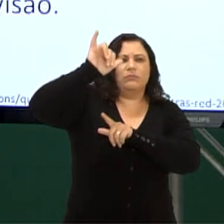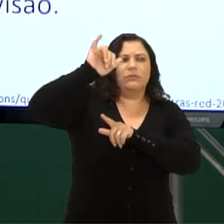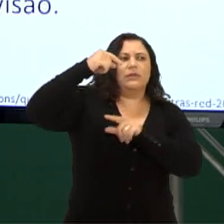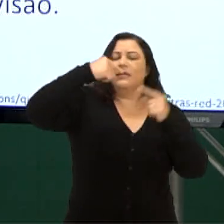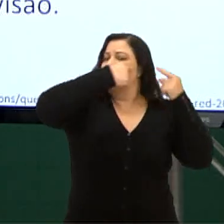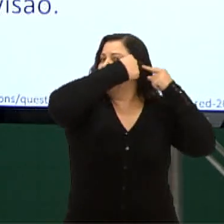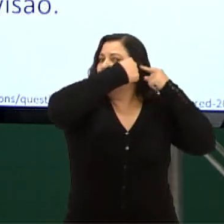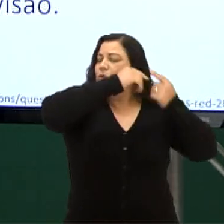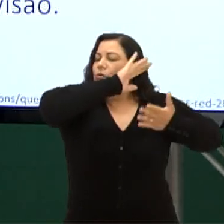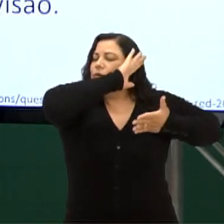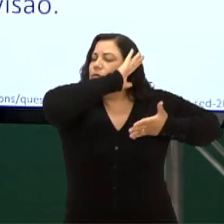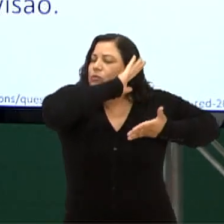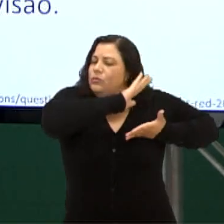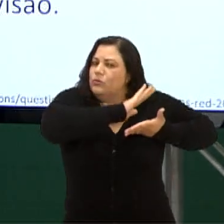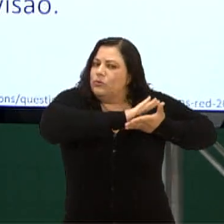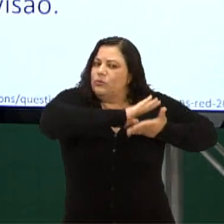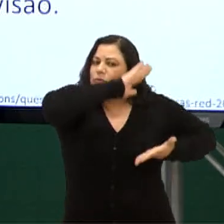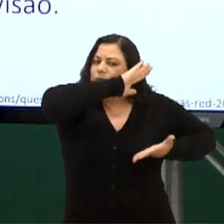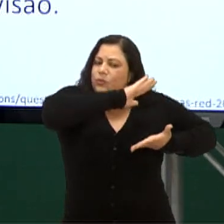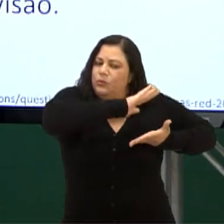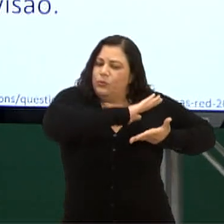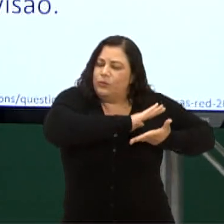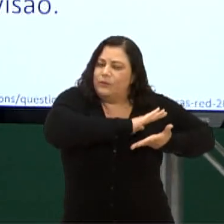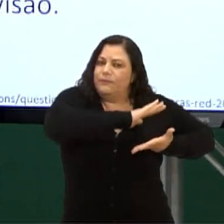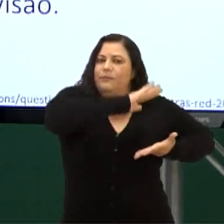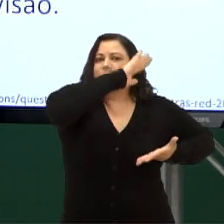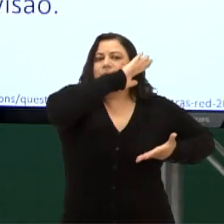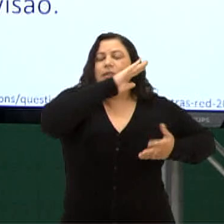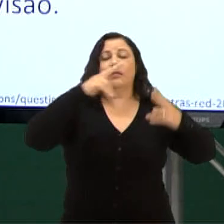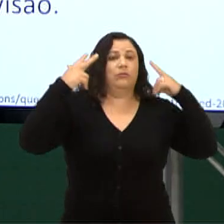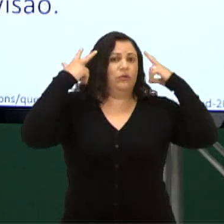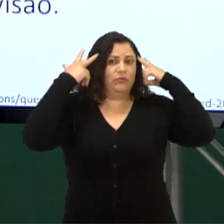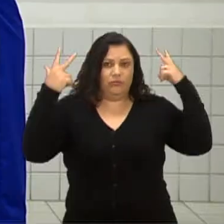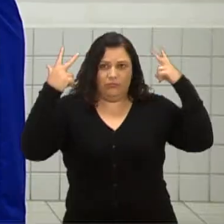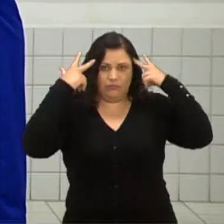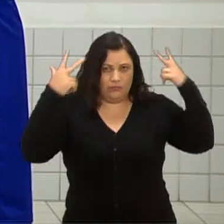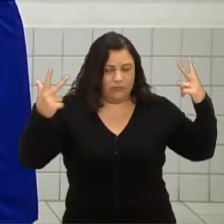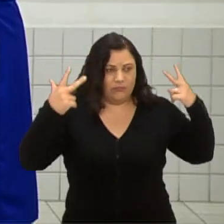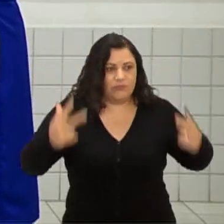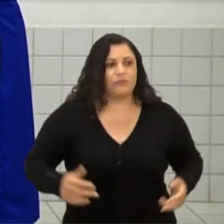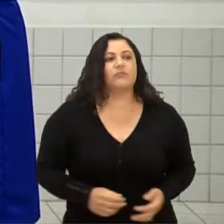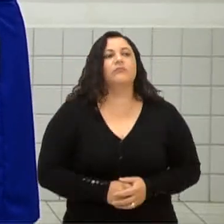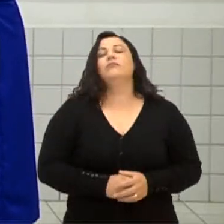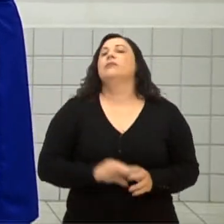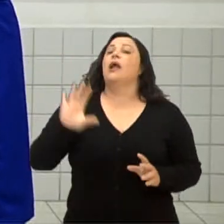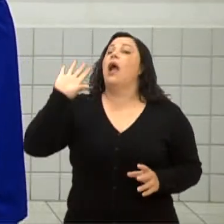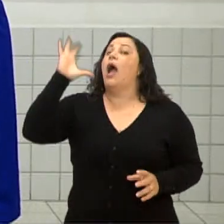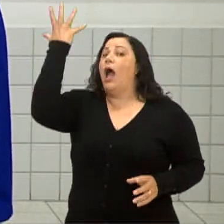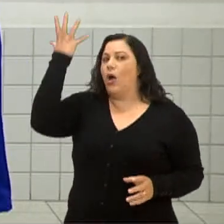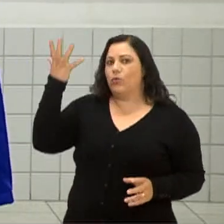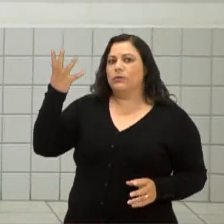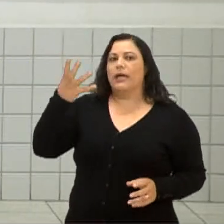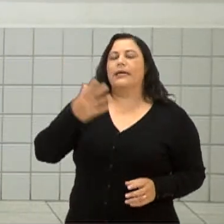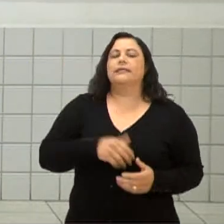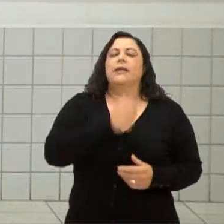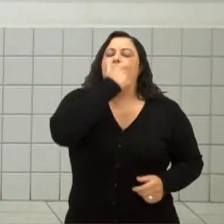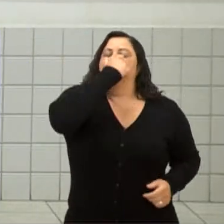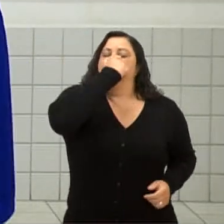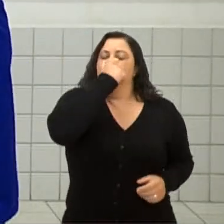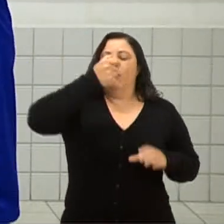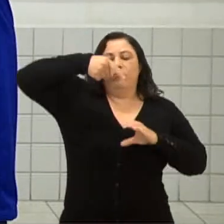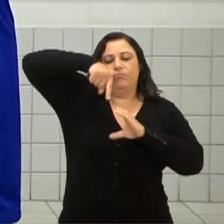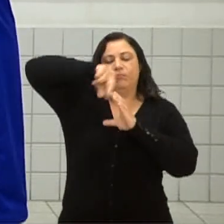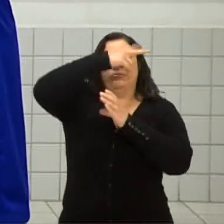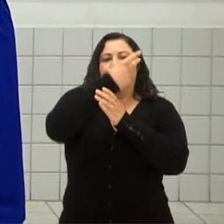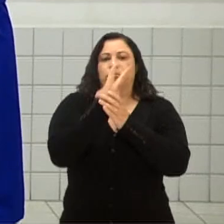pressionado, passa um tempo e ele volta à sua posição original. E acontece isso quando a gente mergulha também, né? Os mergulhadores também